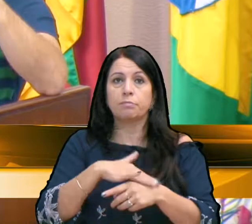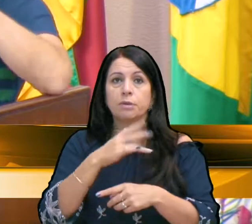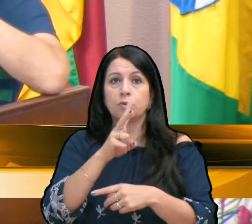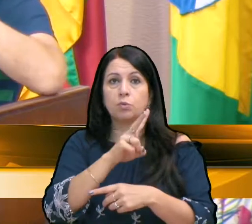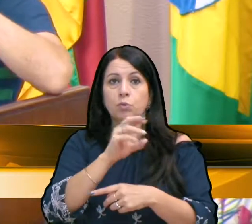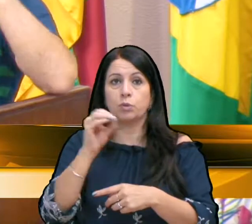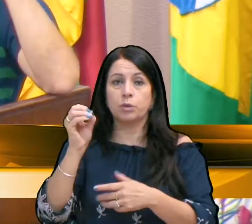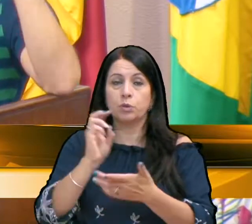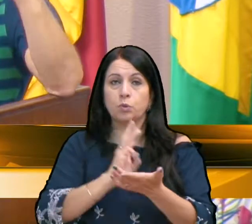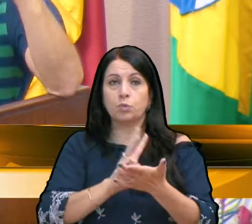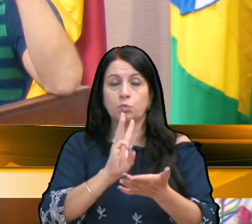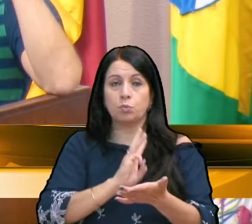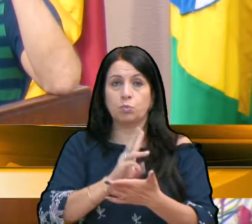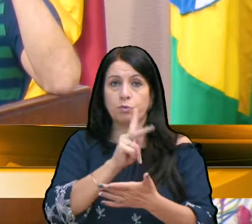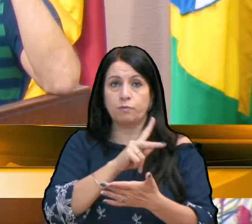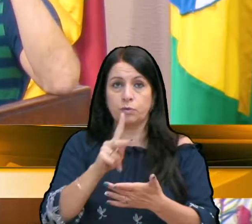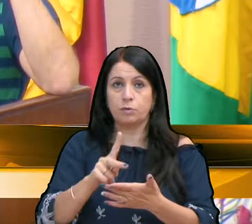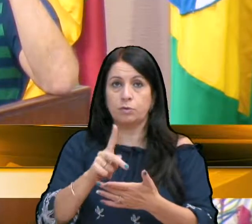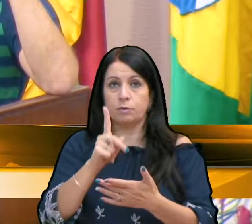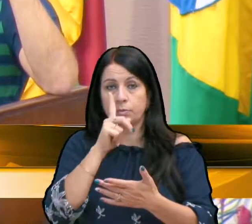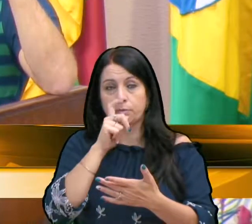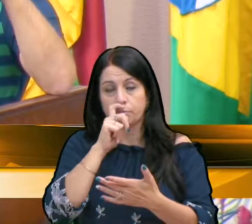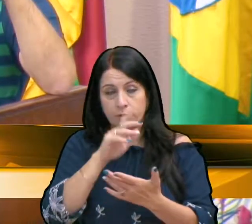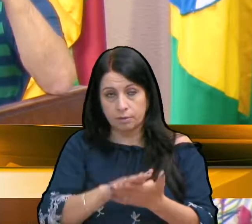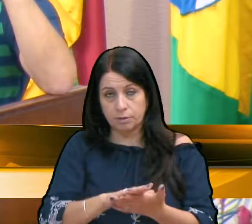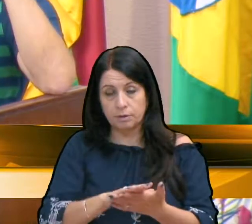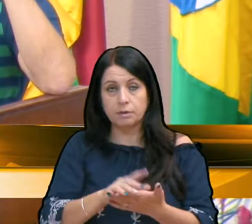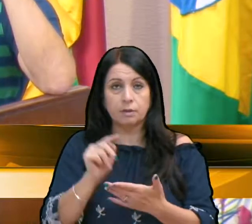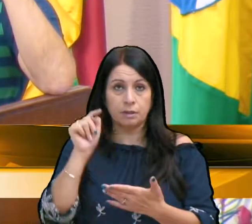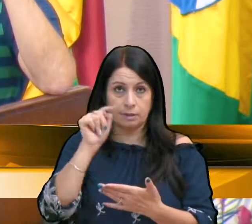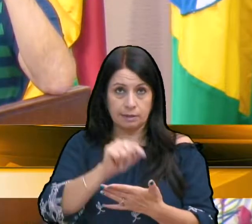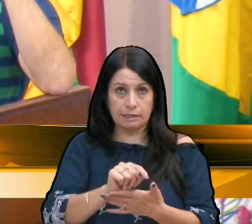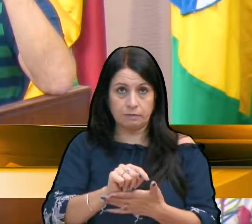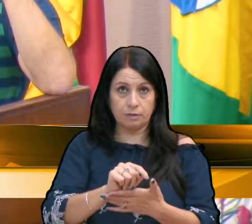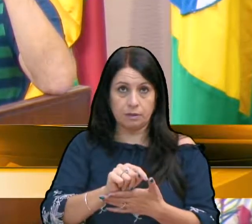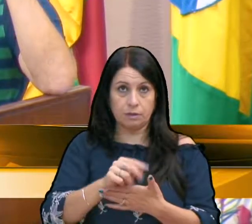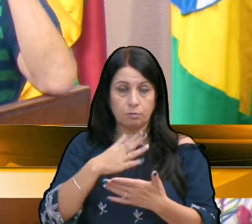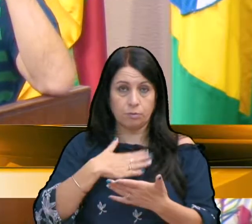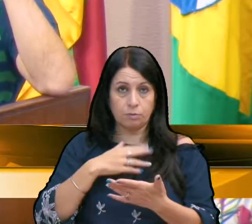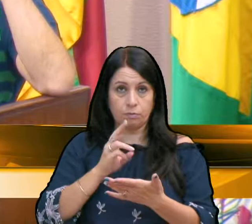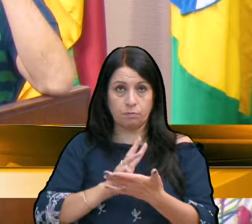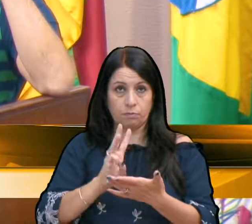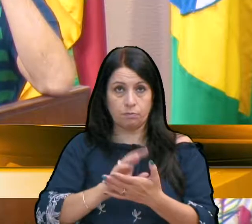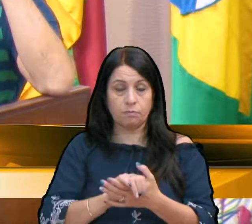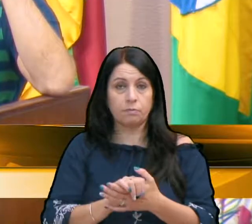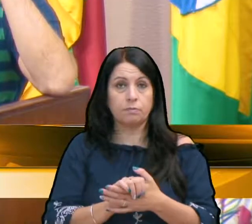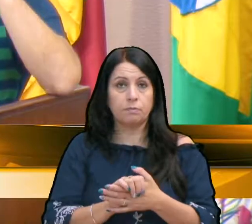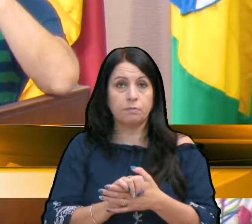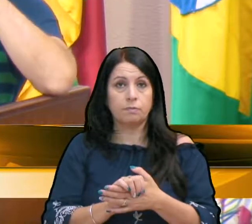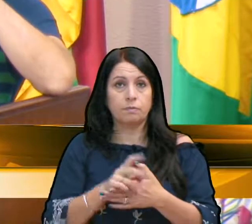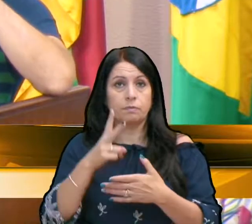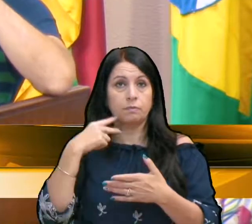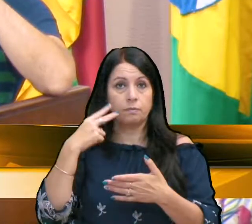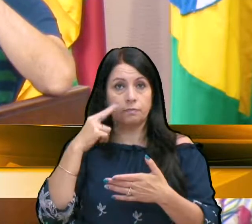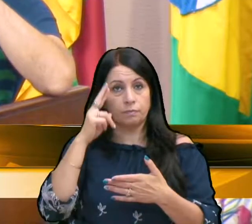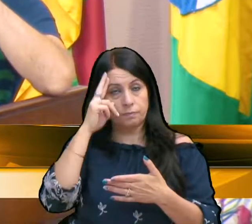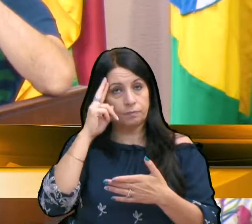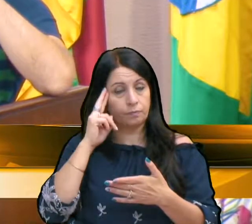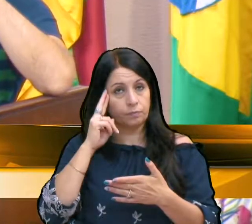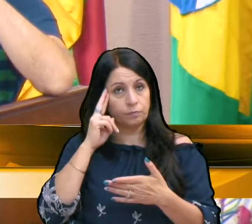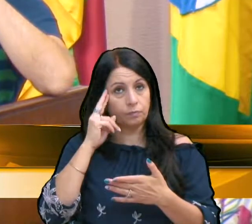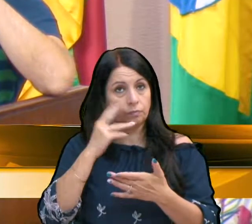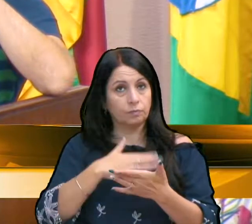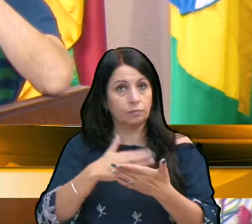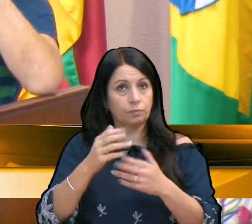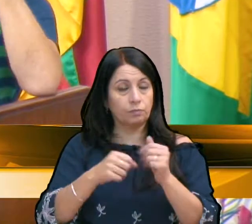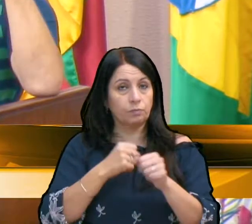de professoras e de pais, tá, que vieram no meu WhatsApp. Vereador Rafael Bueno, iniciou o